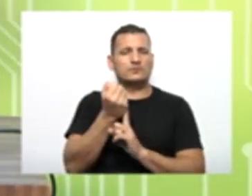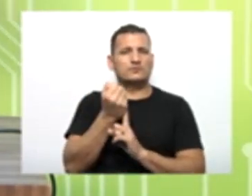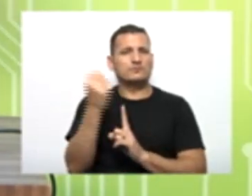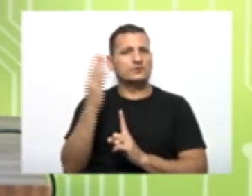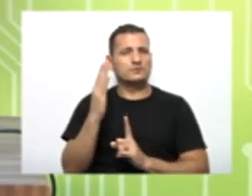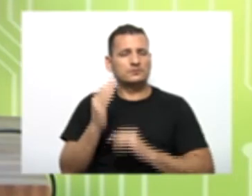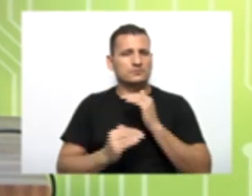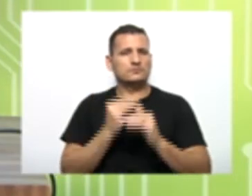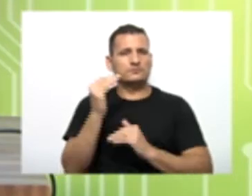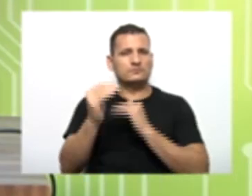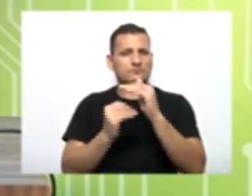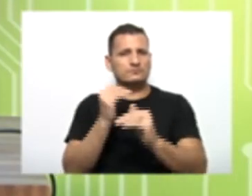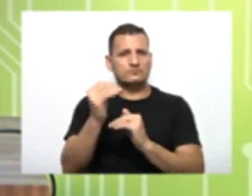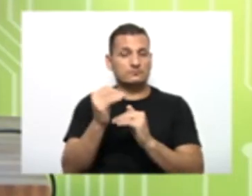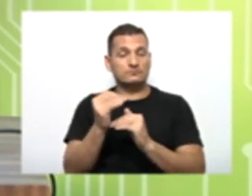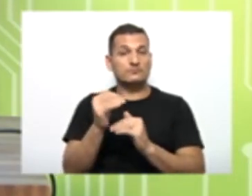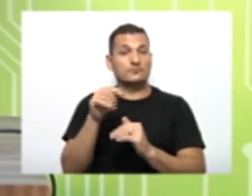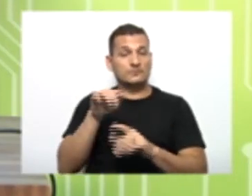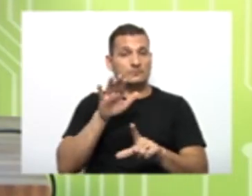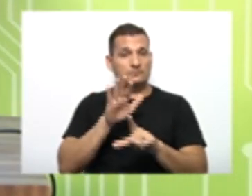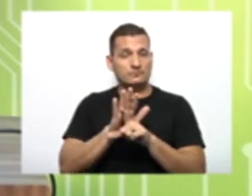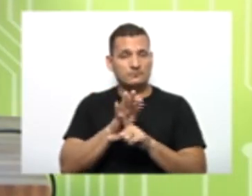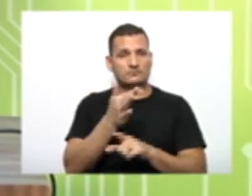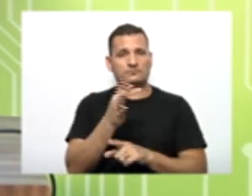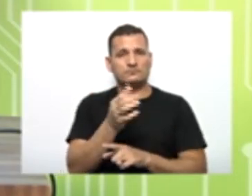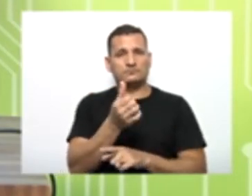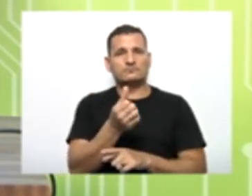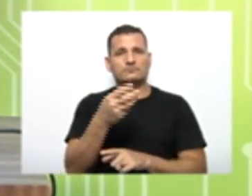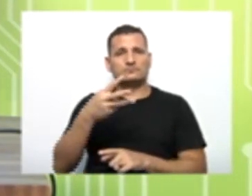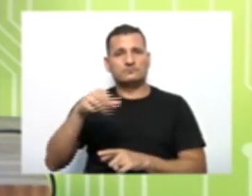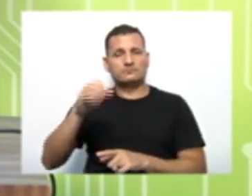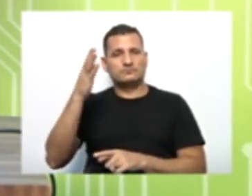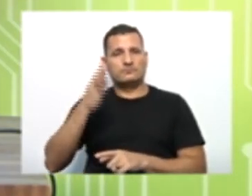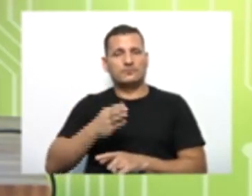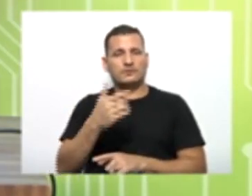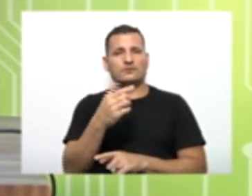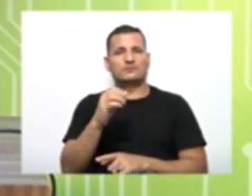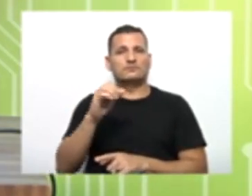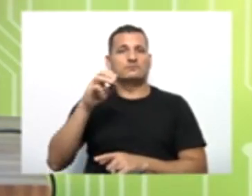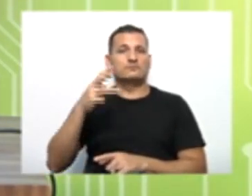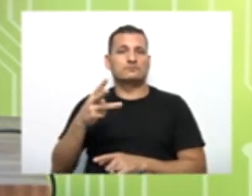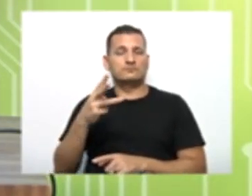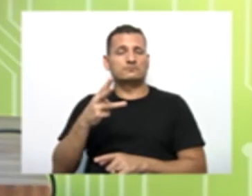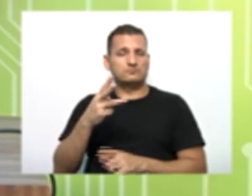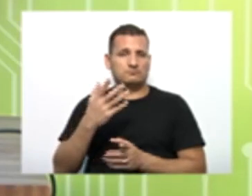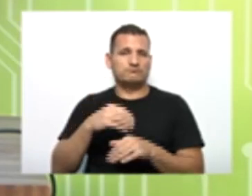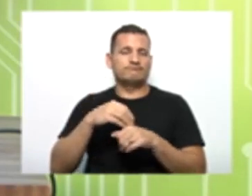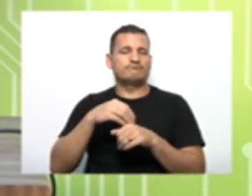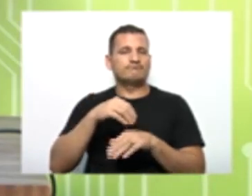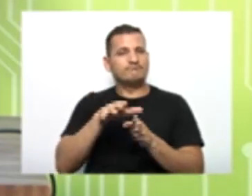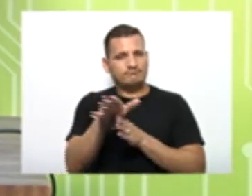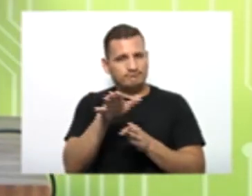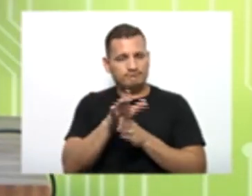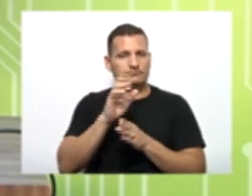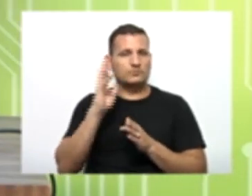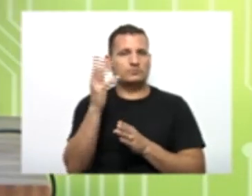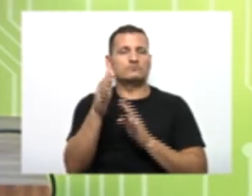e discriminações especificamente contra negros e indígenas, impedindo desta forma seu pleno desenvolvimento